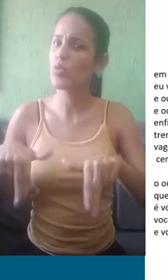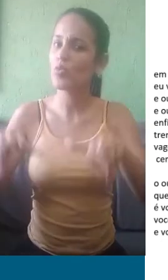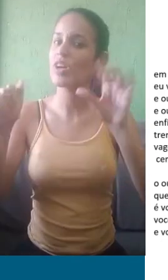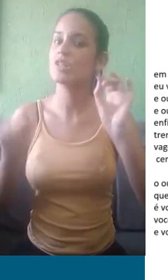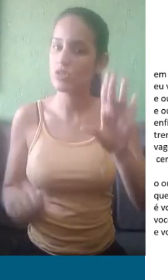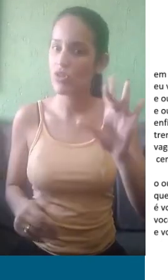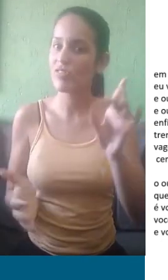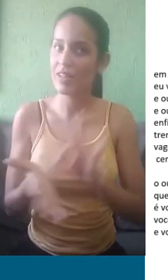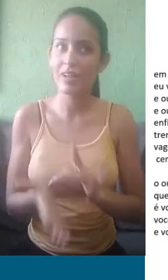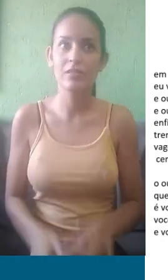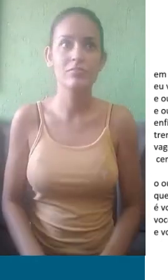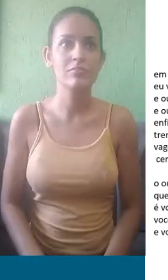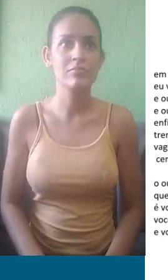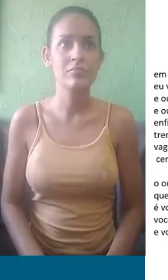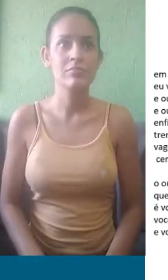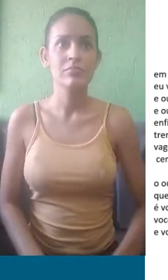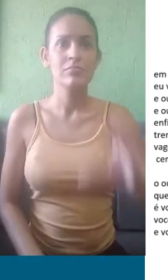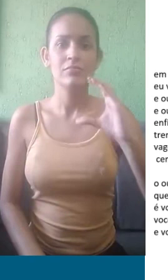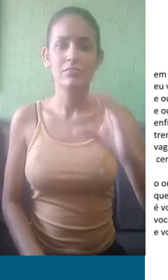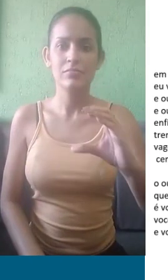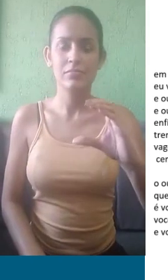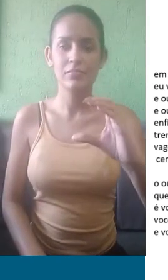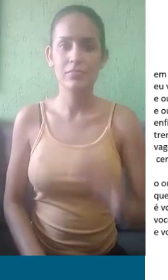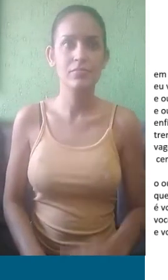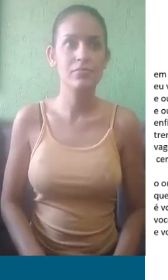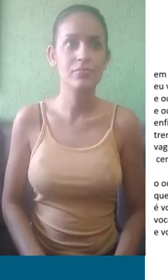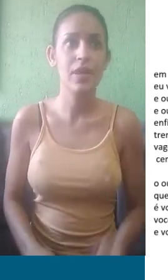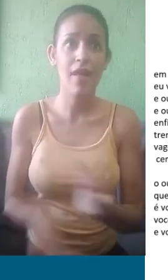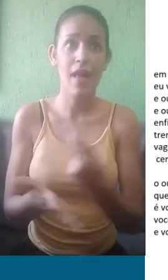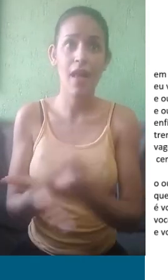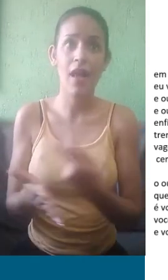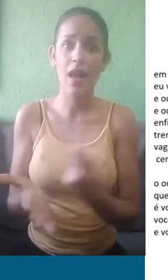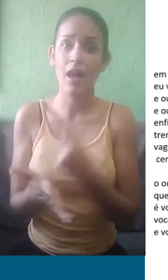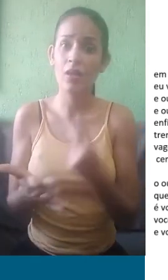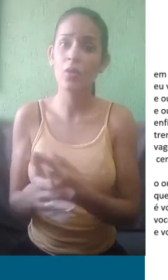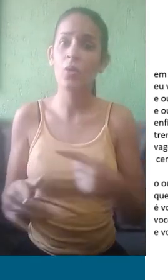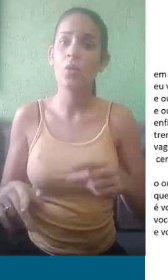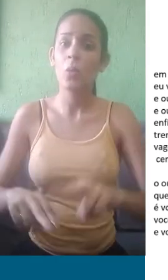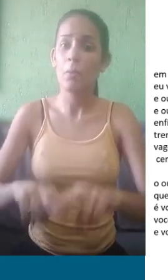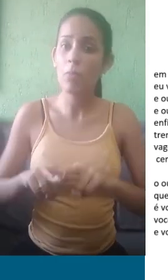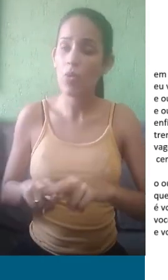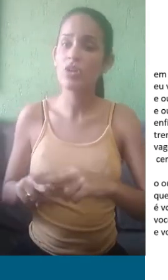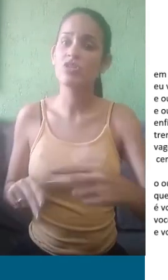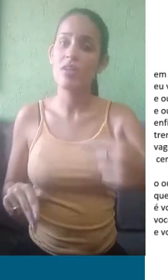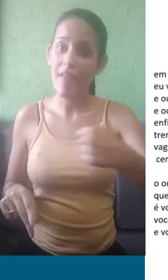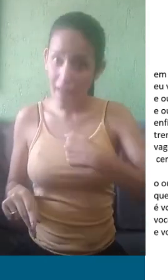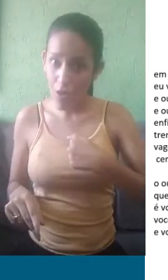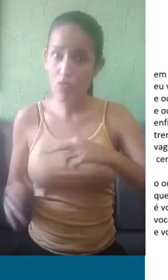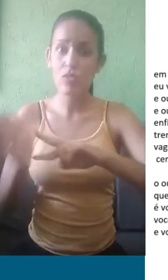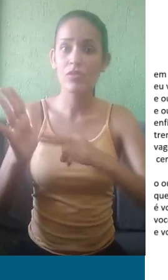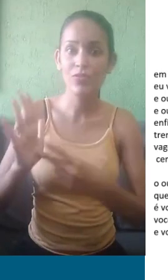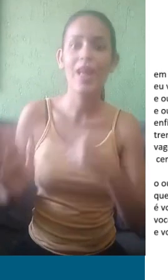percepção de que somos, na verdade, um nós, uma mistura de eus. Por último, contra a alternativa E,